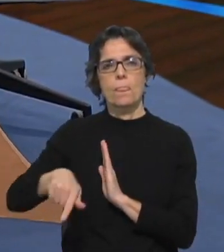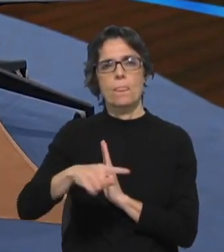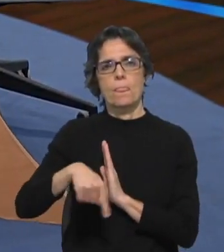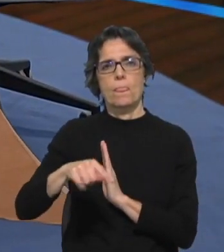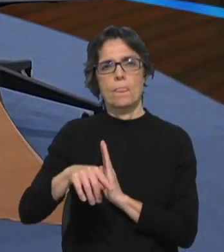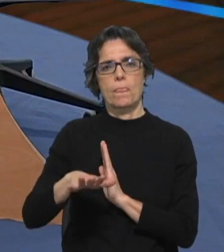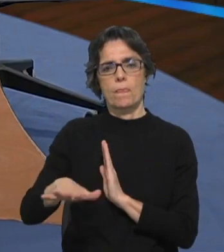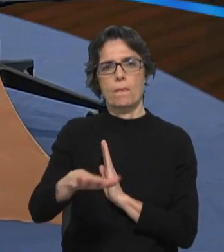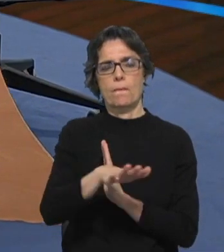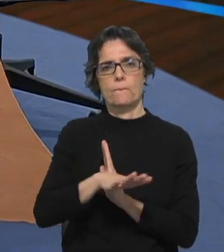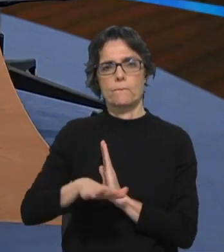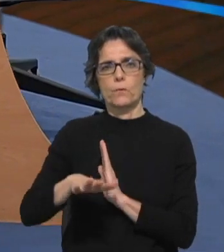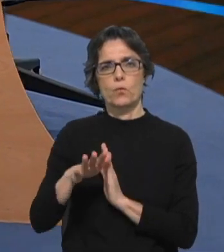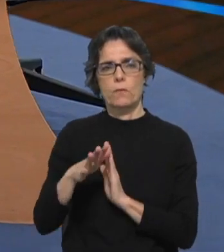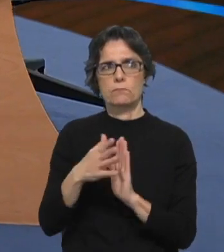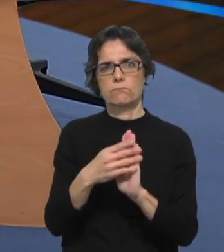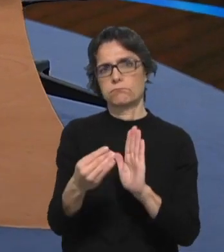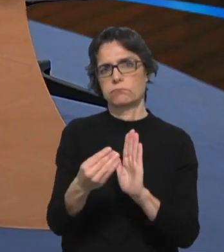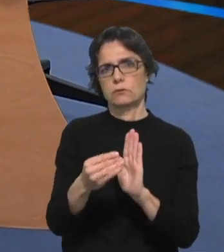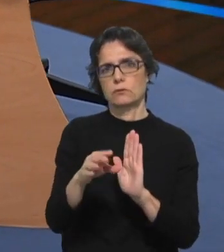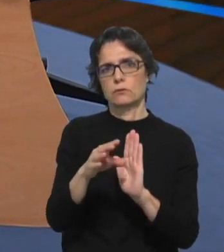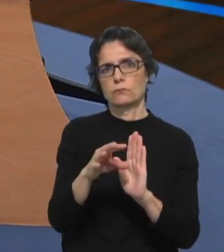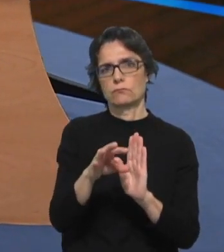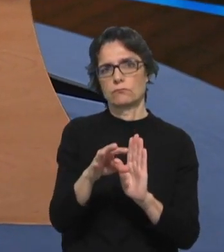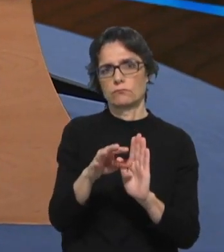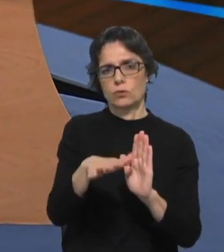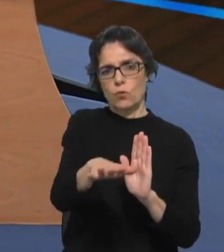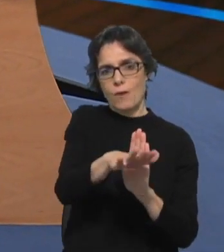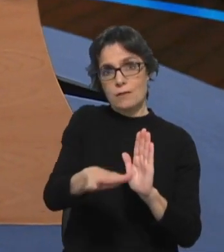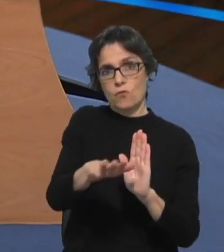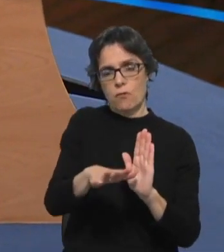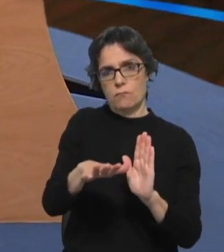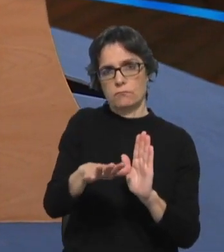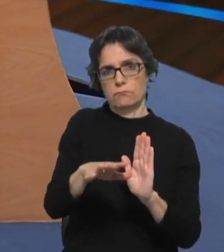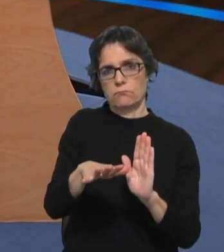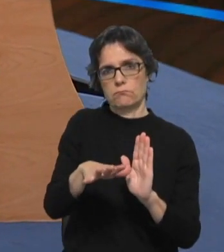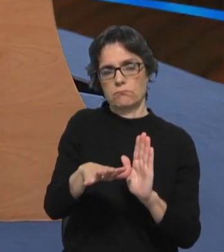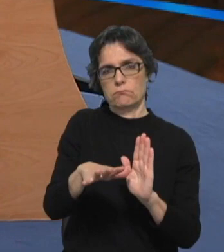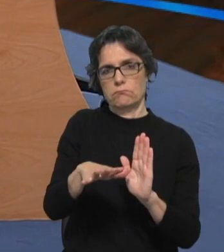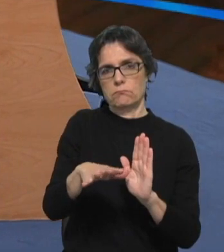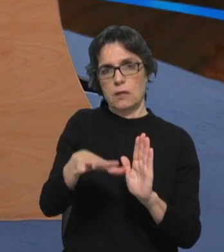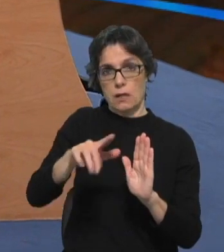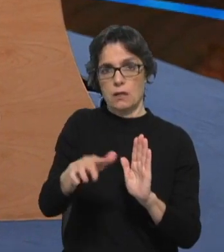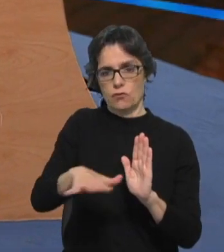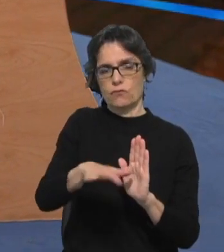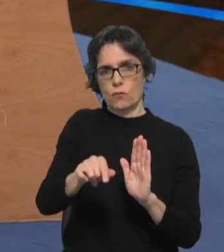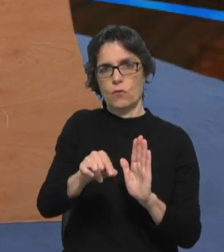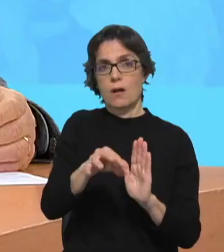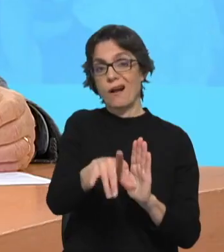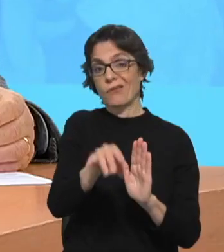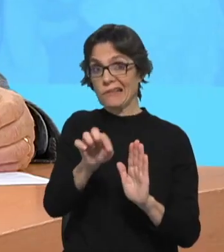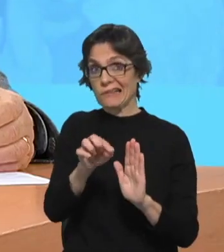da área metropolitana de Lisboa. E agora aqui desenvolvemos isso, não apresentamos apenas